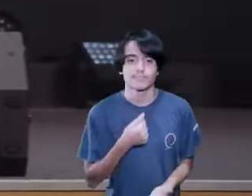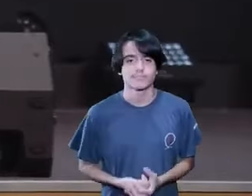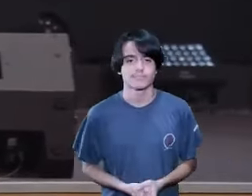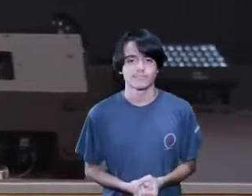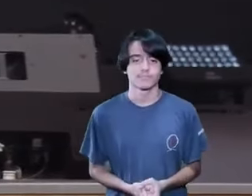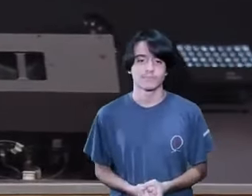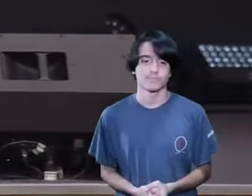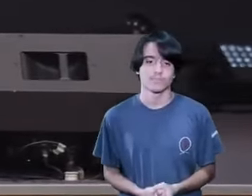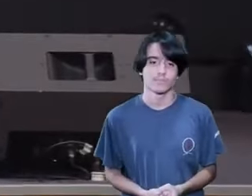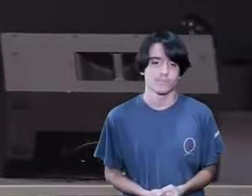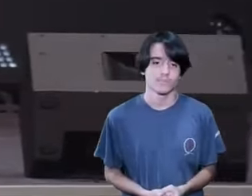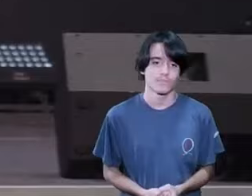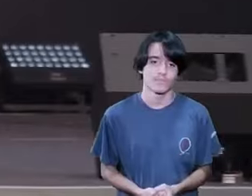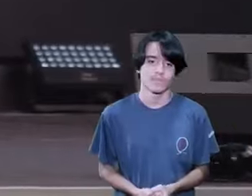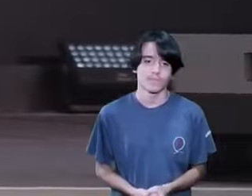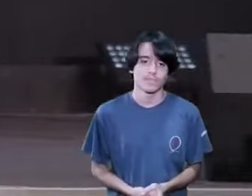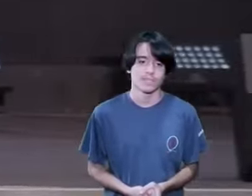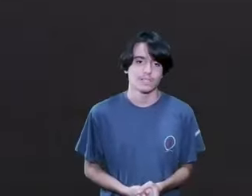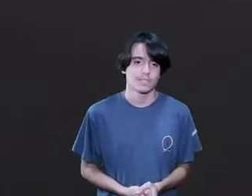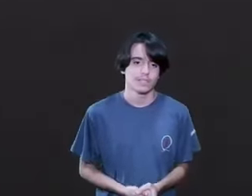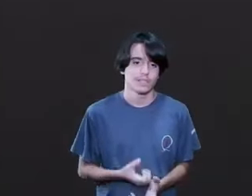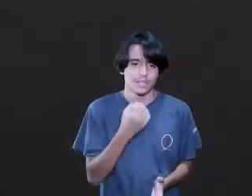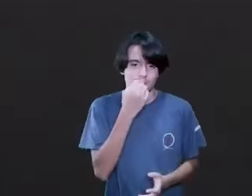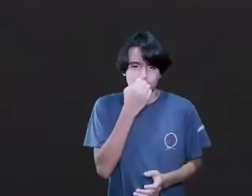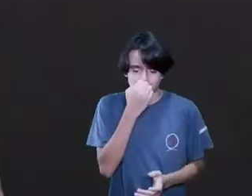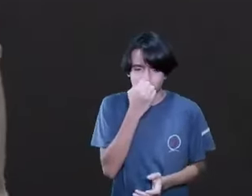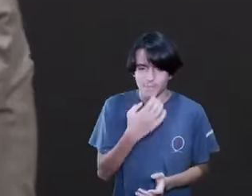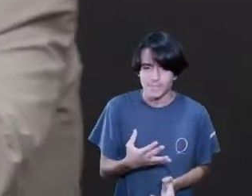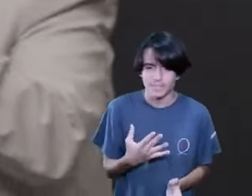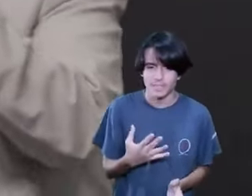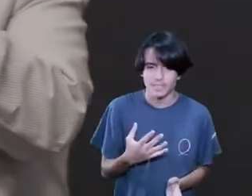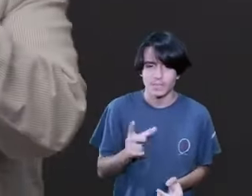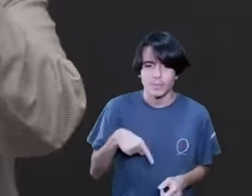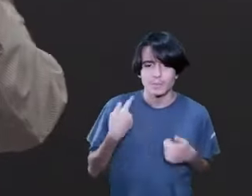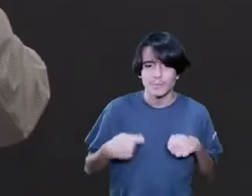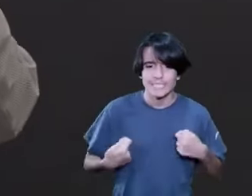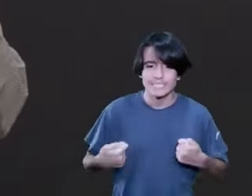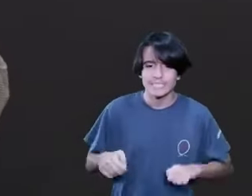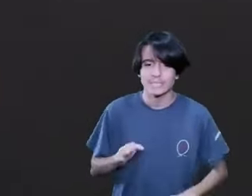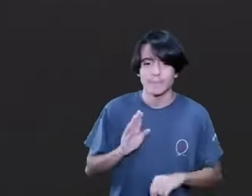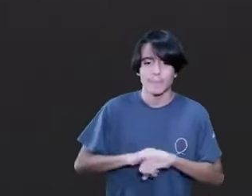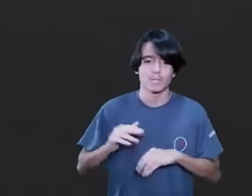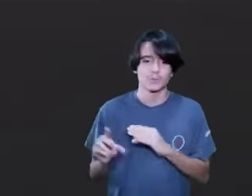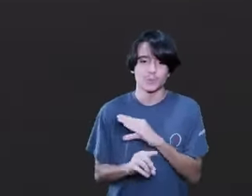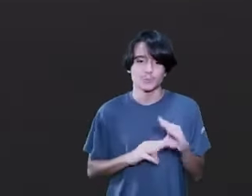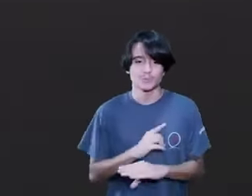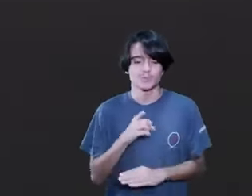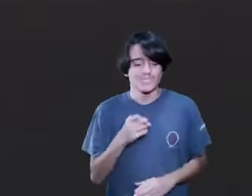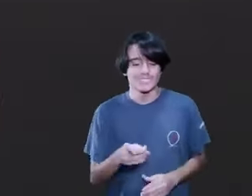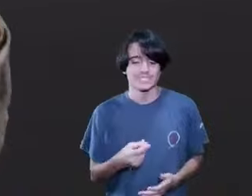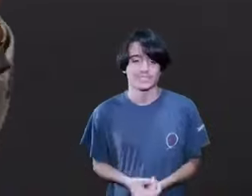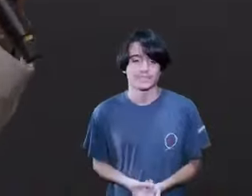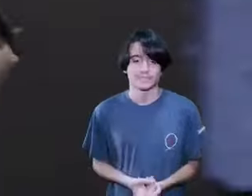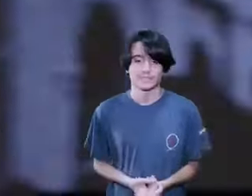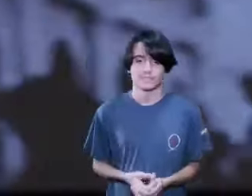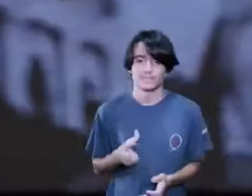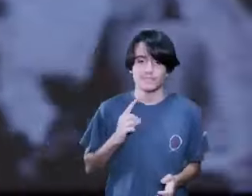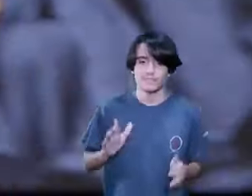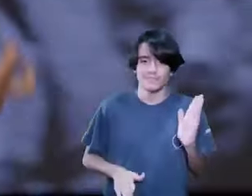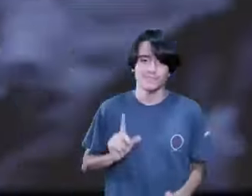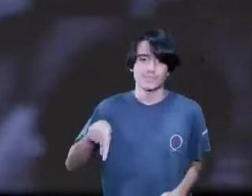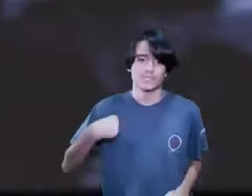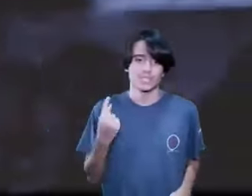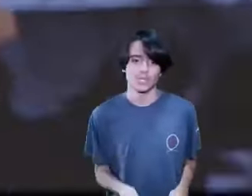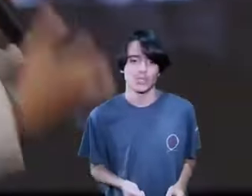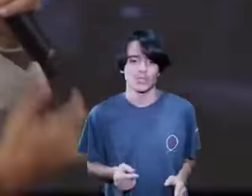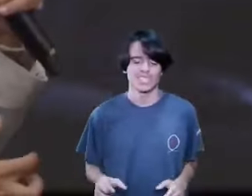pregador ser bem pessoal na sua mensagem. Estamos precisando de mais cultos assim. Tem hora que a gente está muito